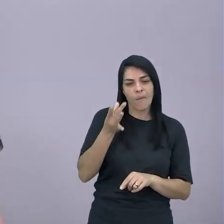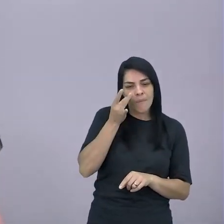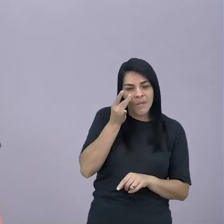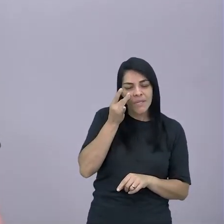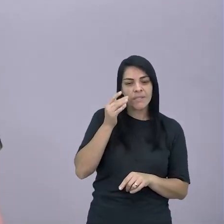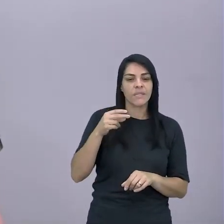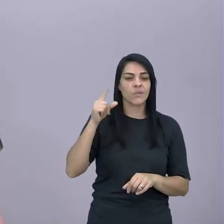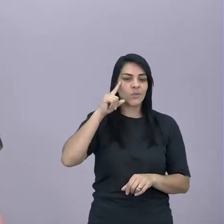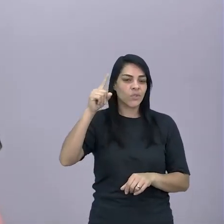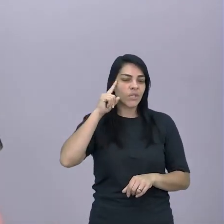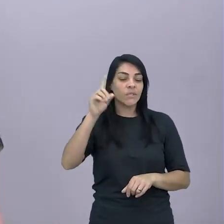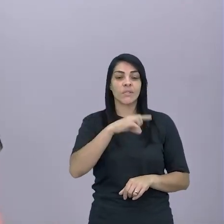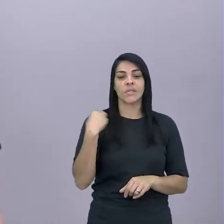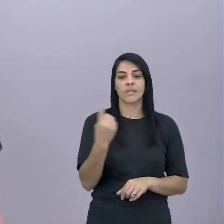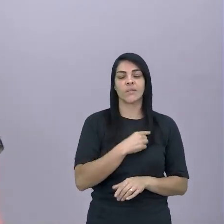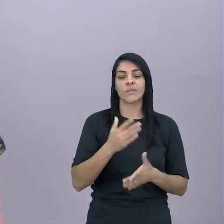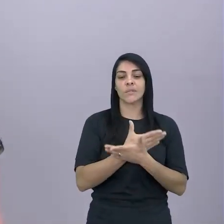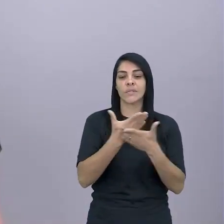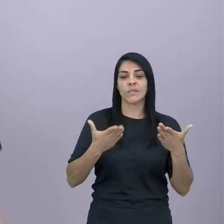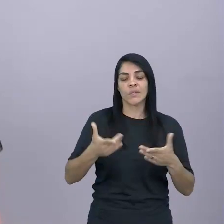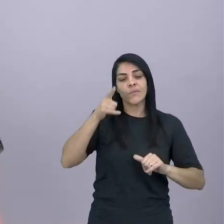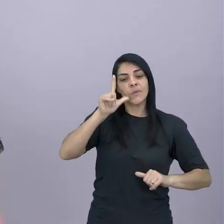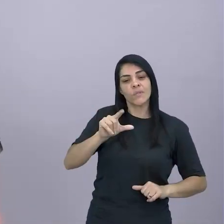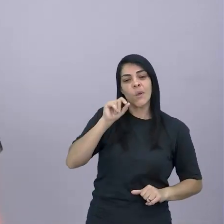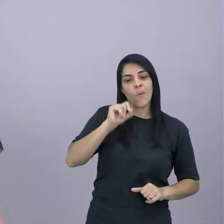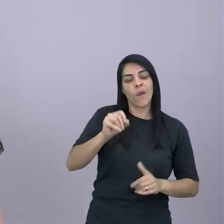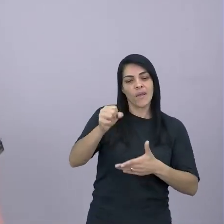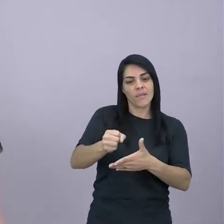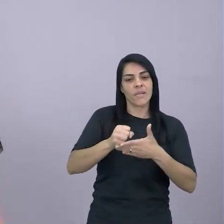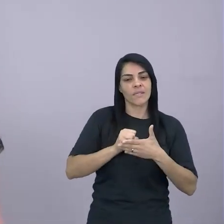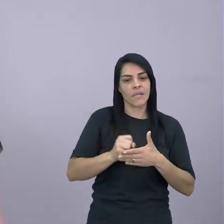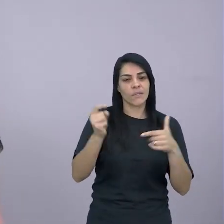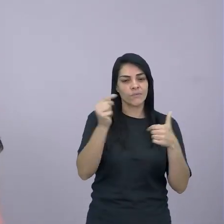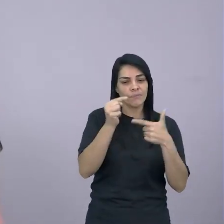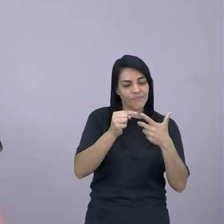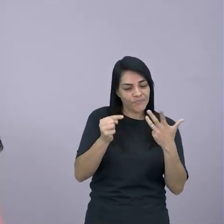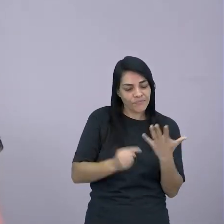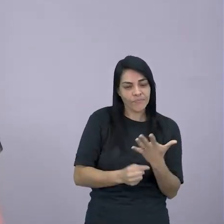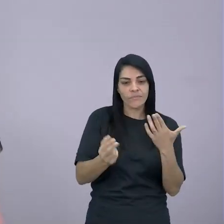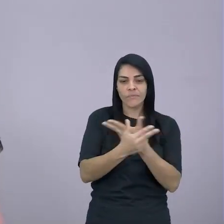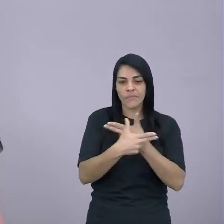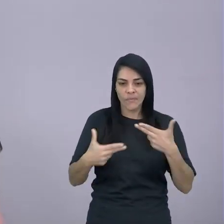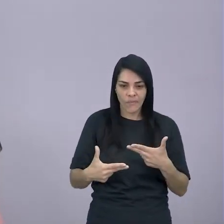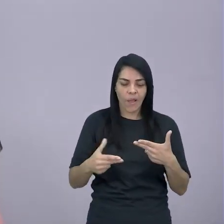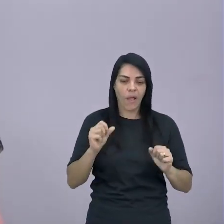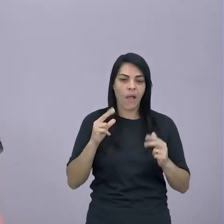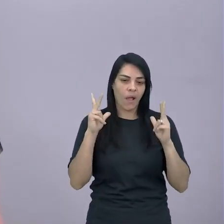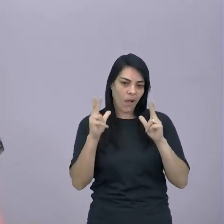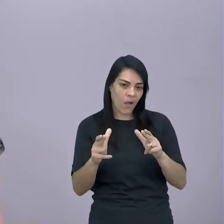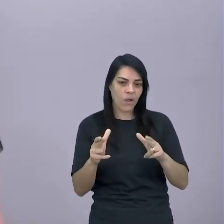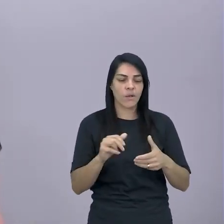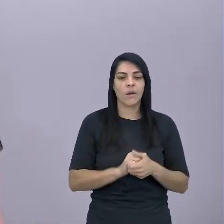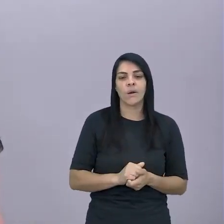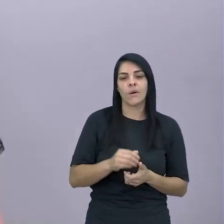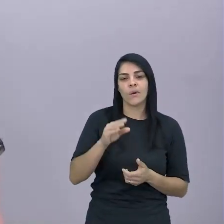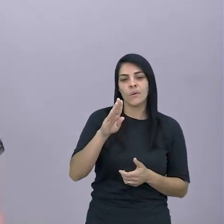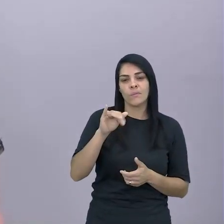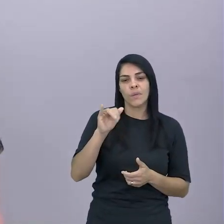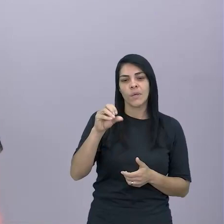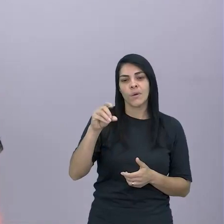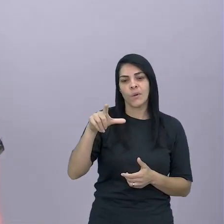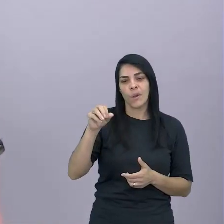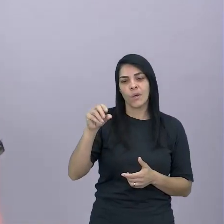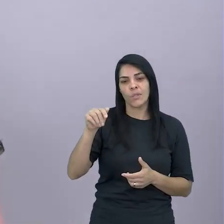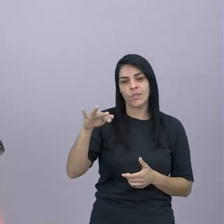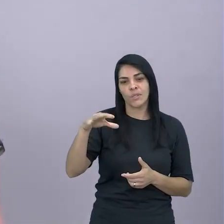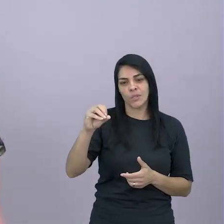no cotidiano, que a gente vai trazendo alguns elementos, igual esse, por exemplo, né, elementos biológicos, né,